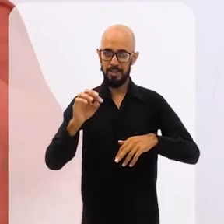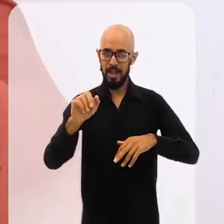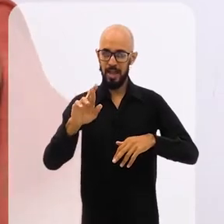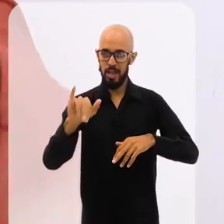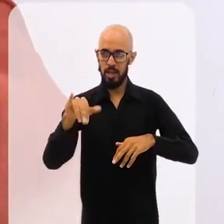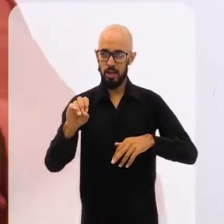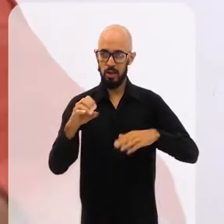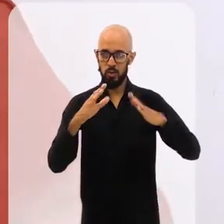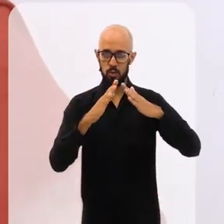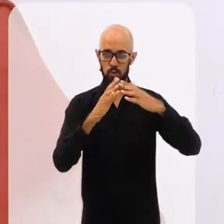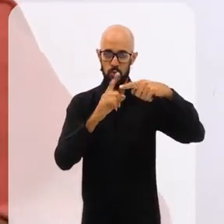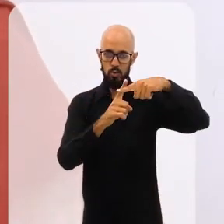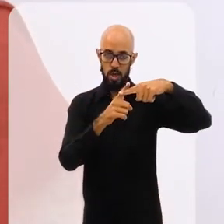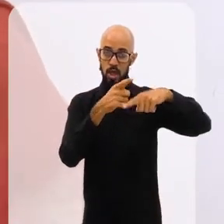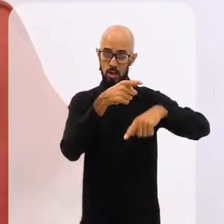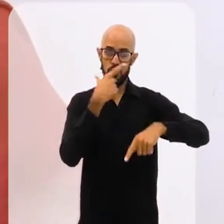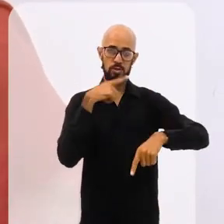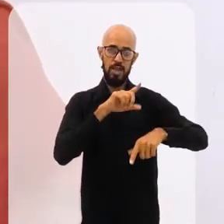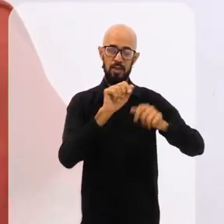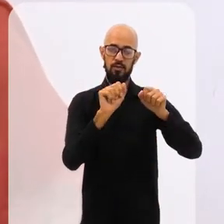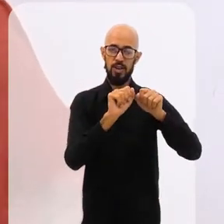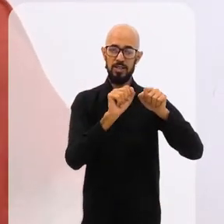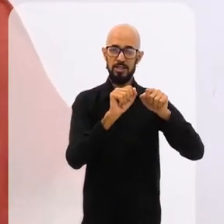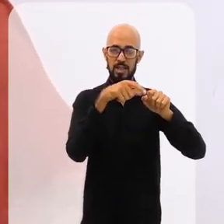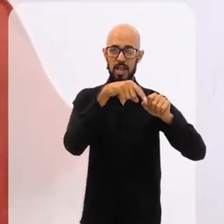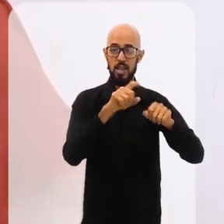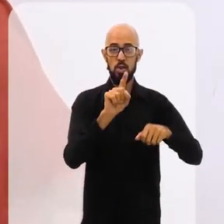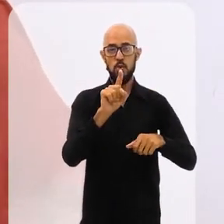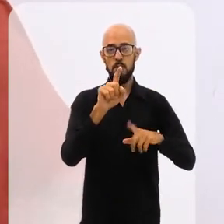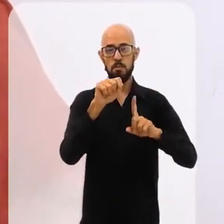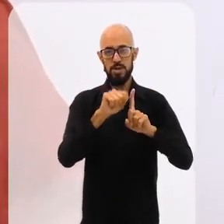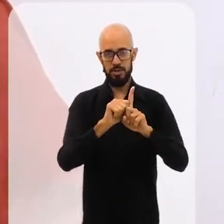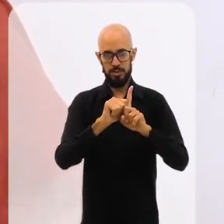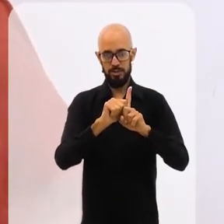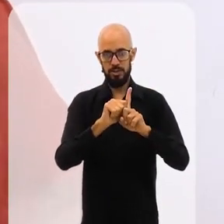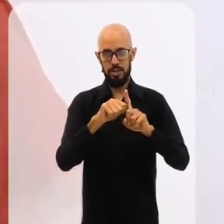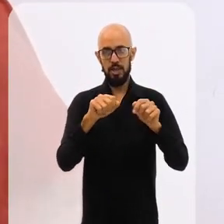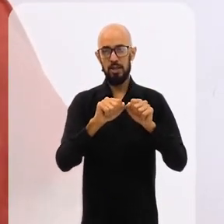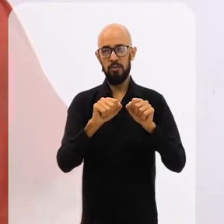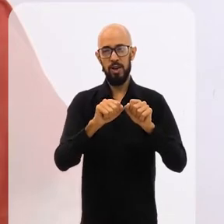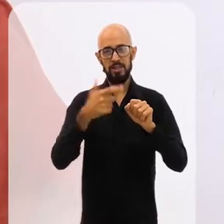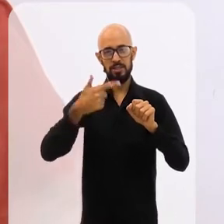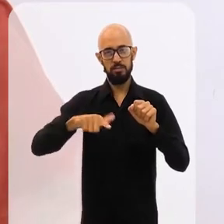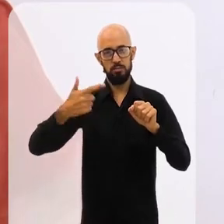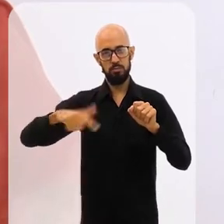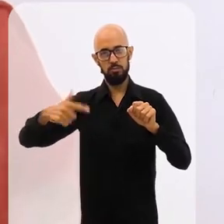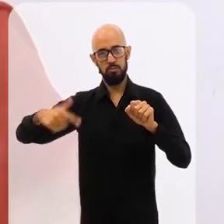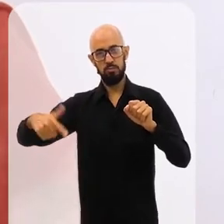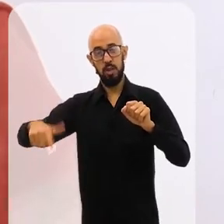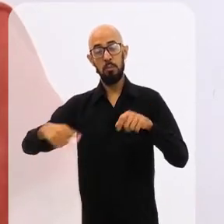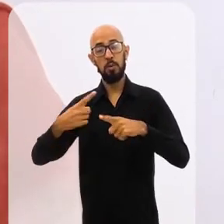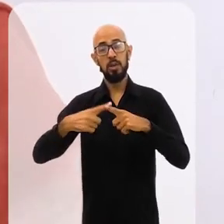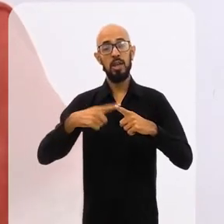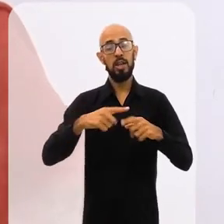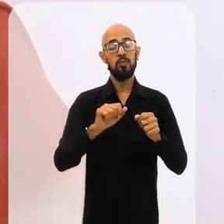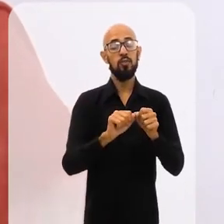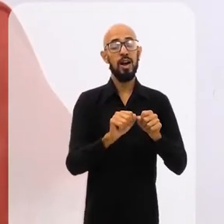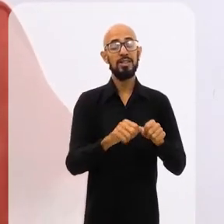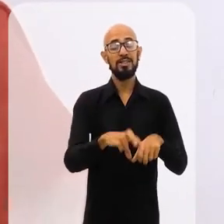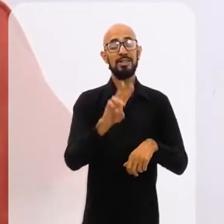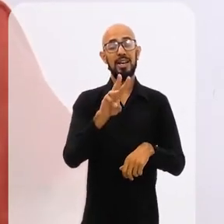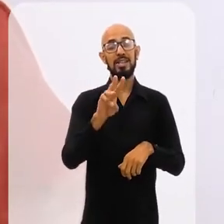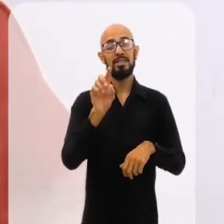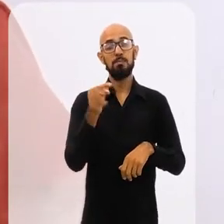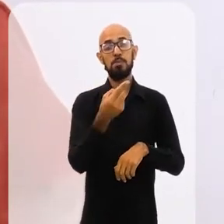etapas em um mês. Porque ele faz um mantra, esse mantra, 3.000 vezes por dia.